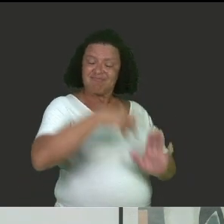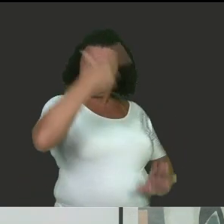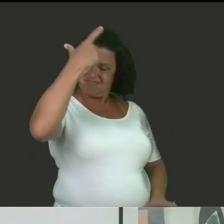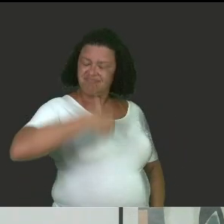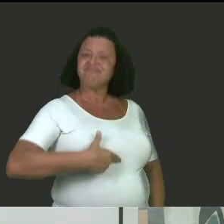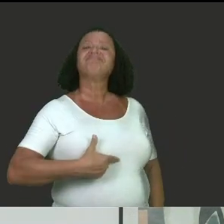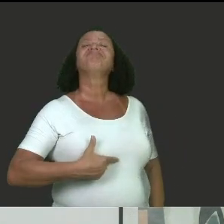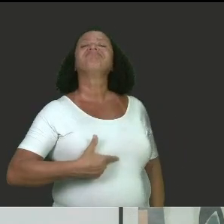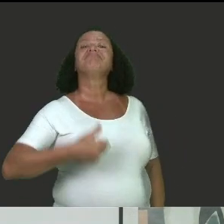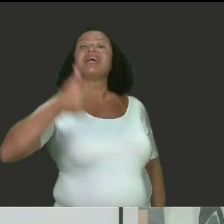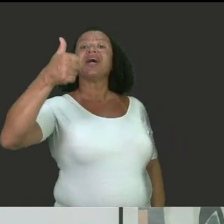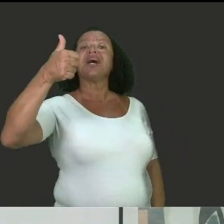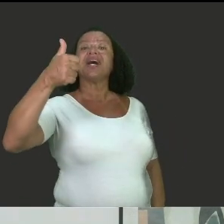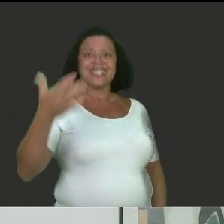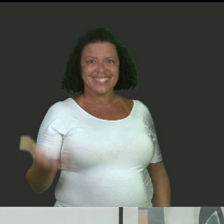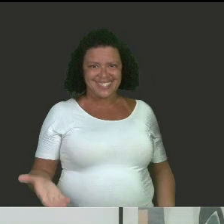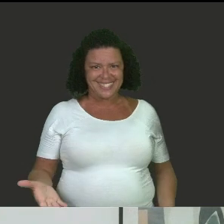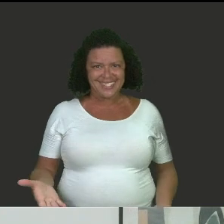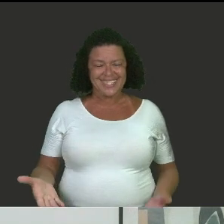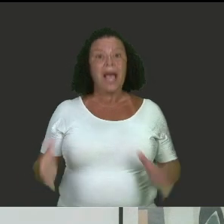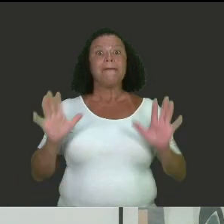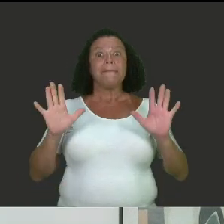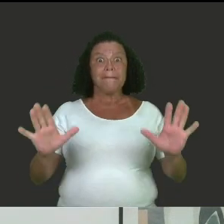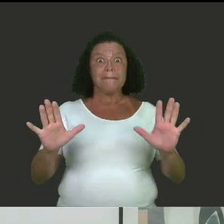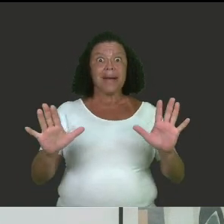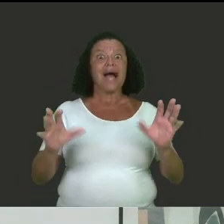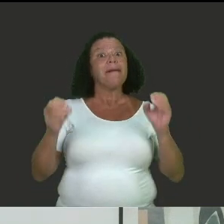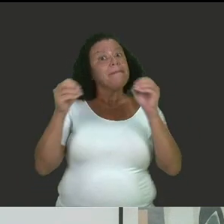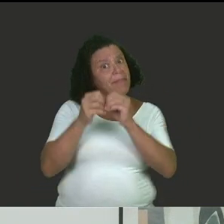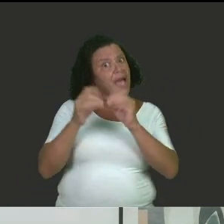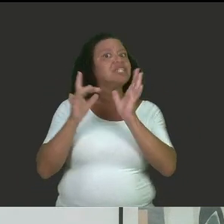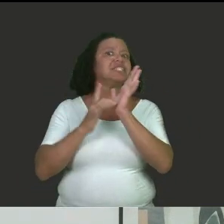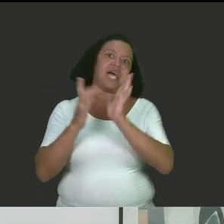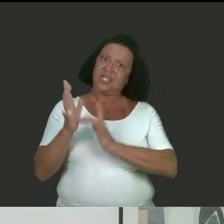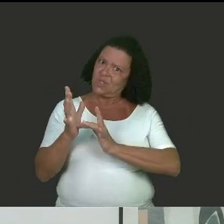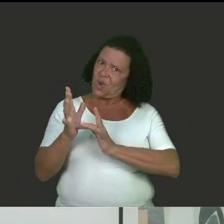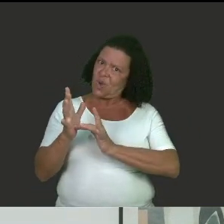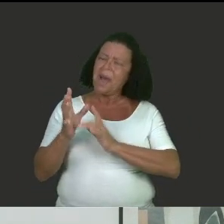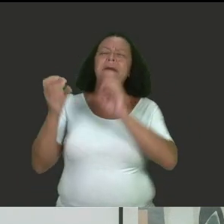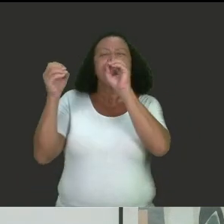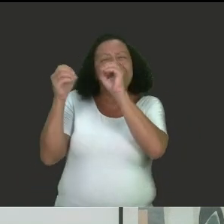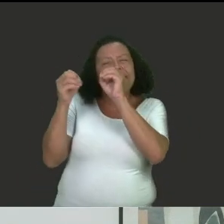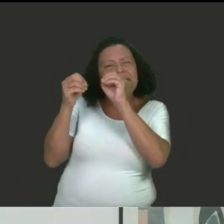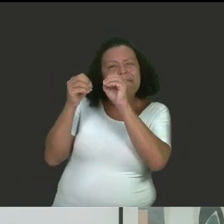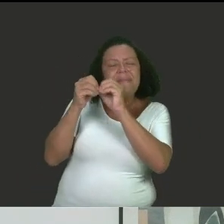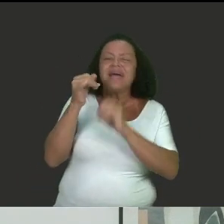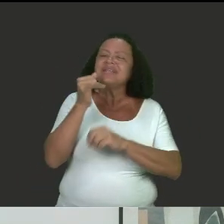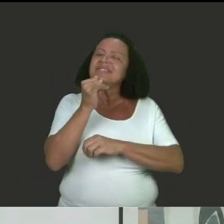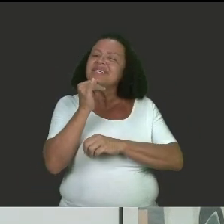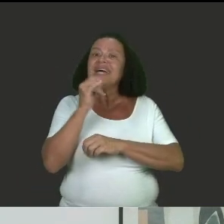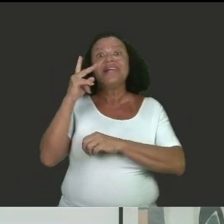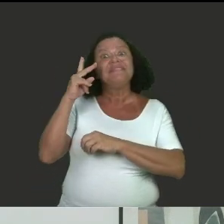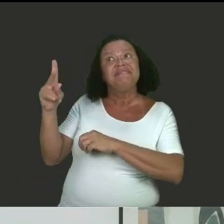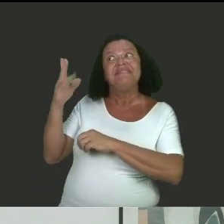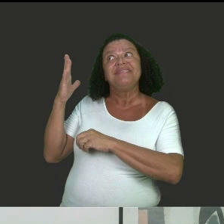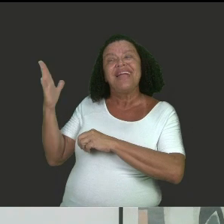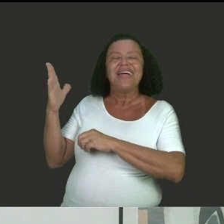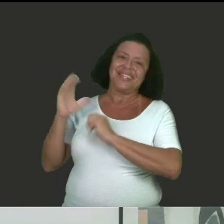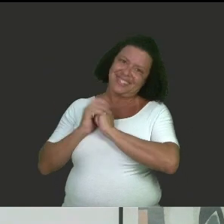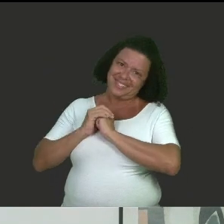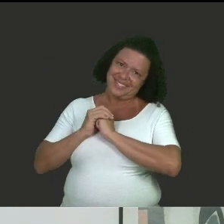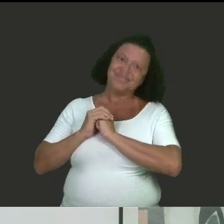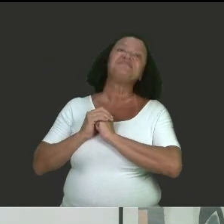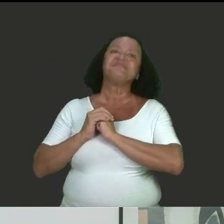pessoas melhores, mais próximas a Jesus Cristo, mais próximas ao exemplo que Ele nos ensinou. Isso